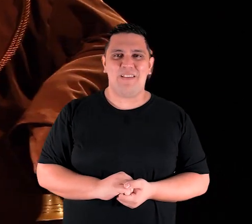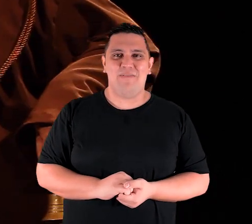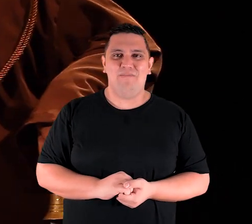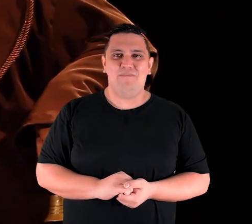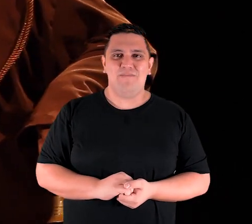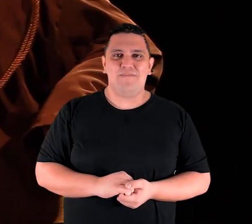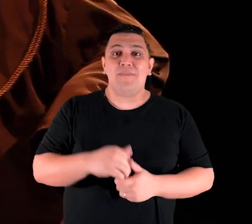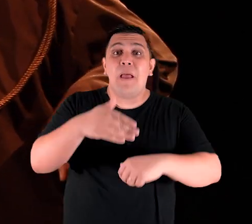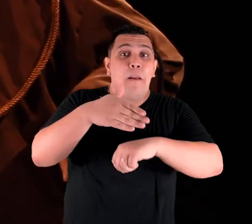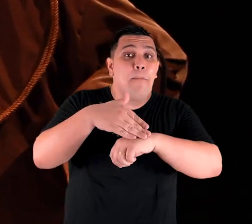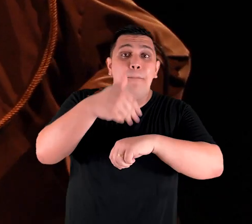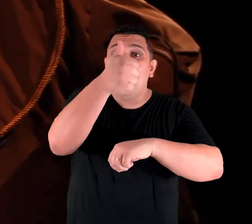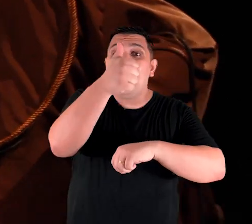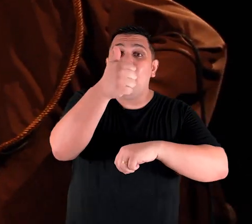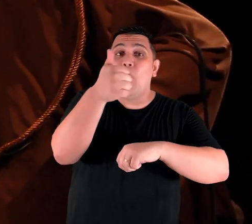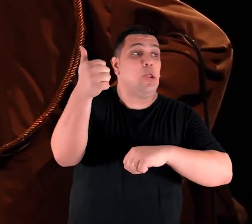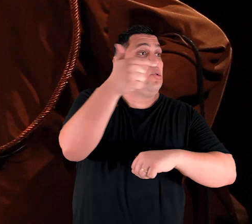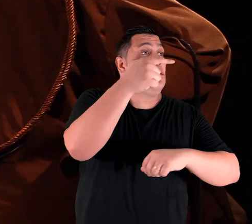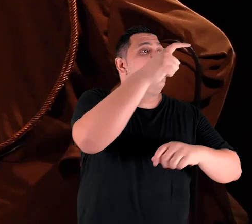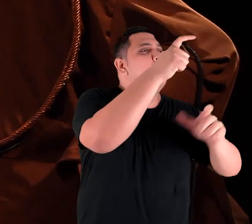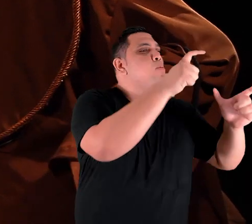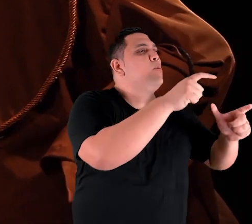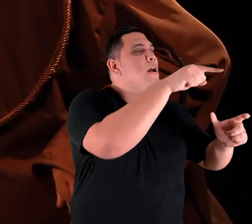Bem melhor do nada de onde eu venho.